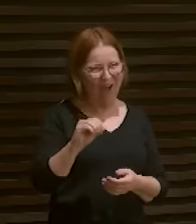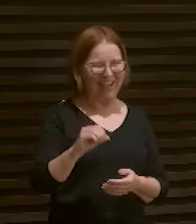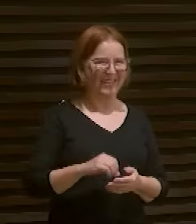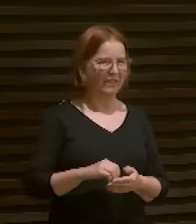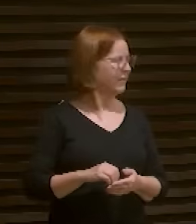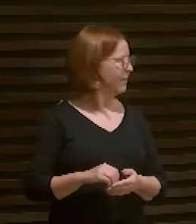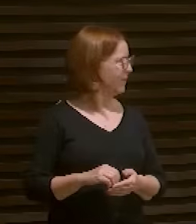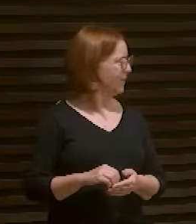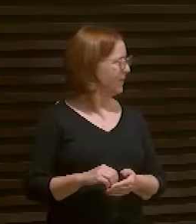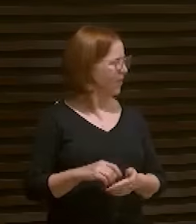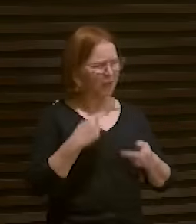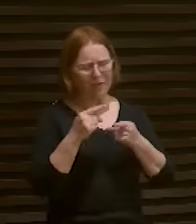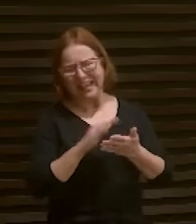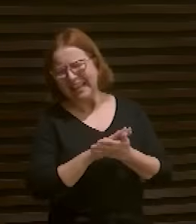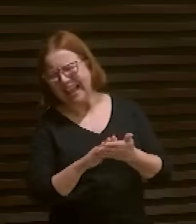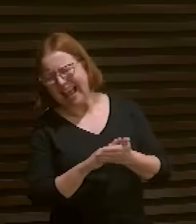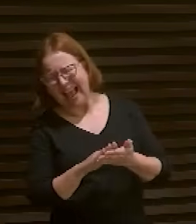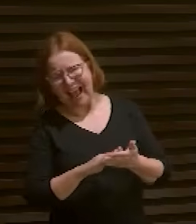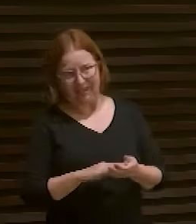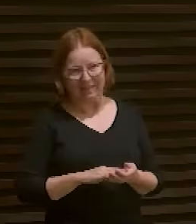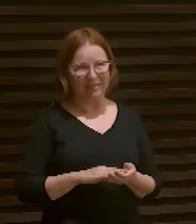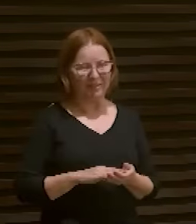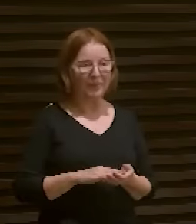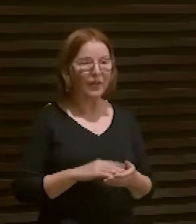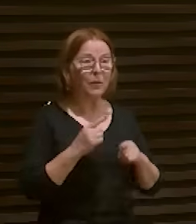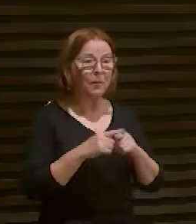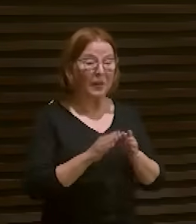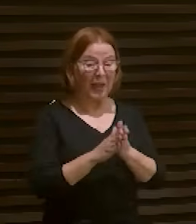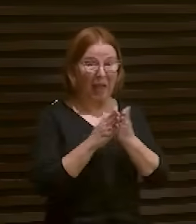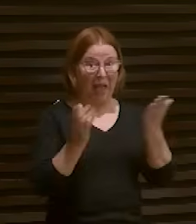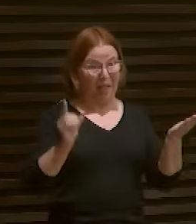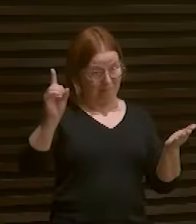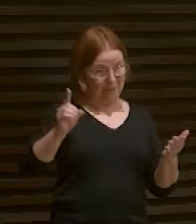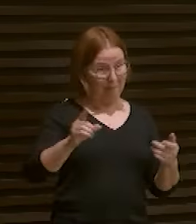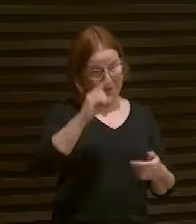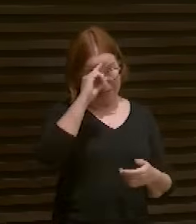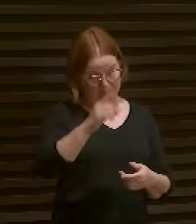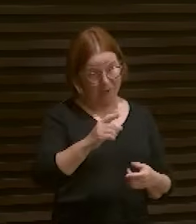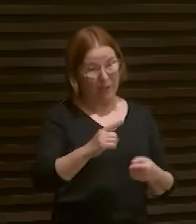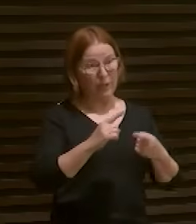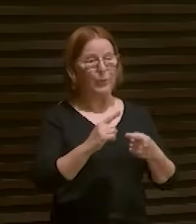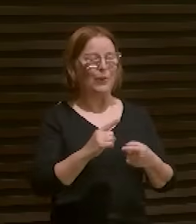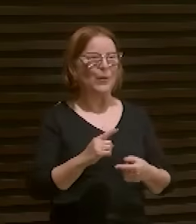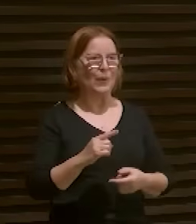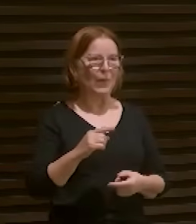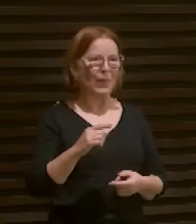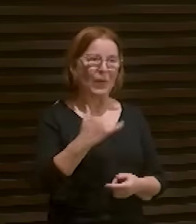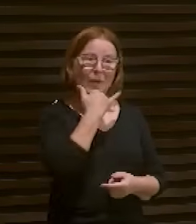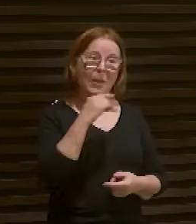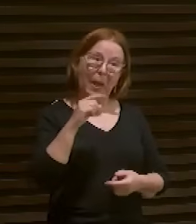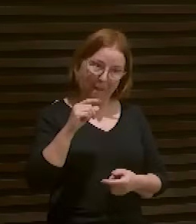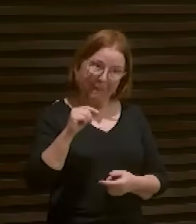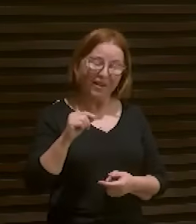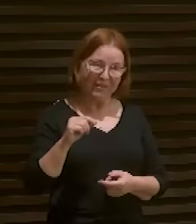E eu não estou falando nada, mano. Quem está dizendo é Jesus. É a Bíblia que está dizendo. E não é sangue de barata que